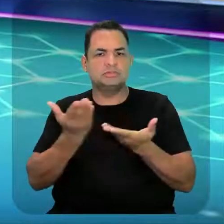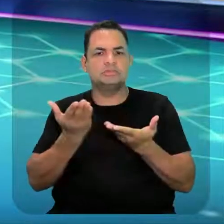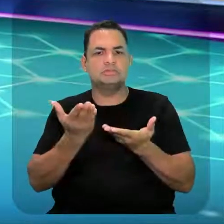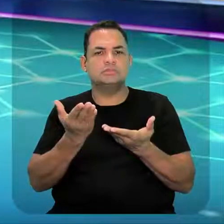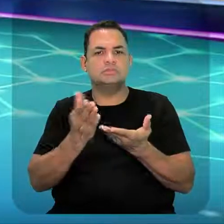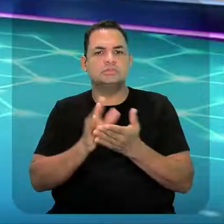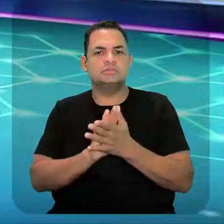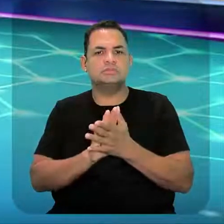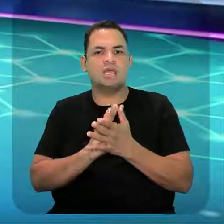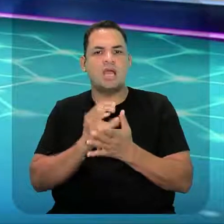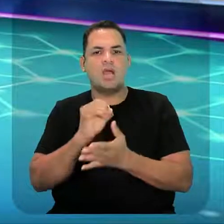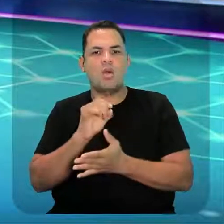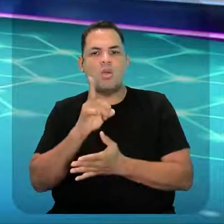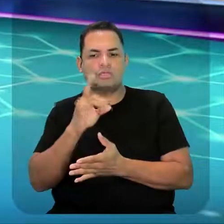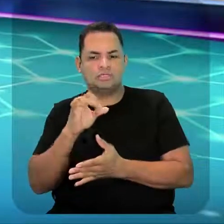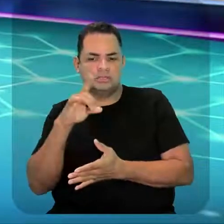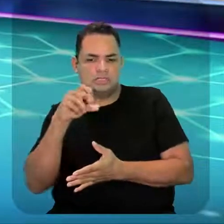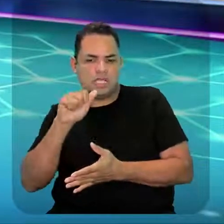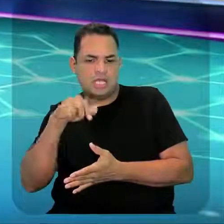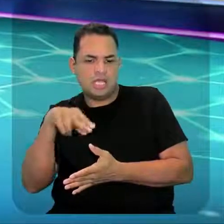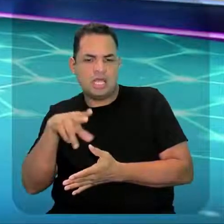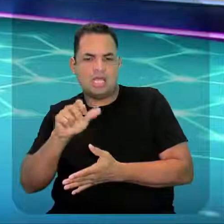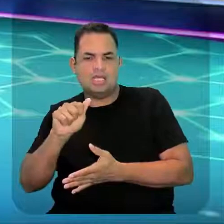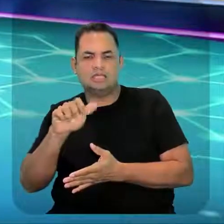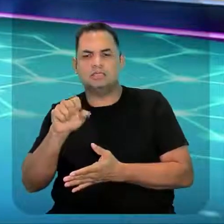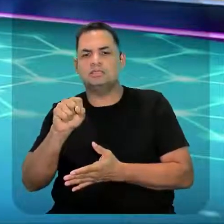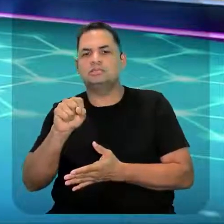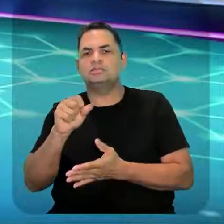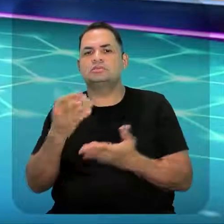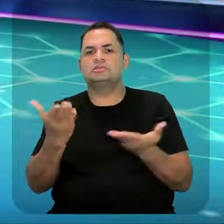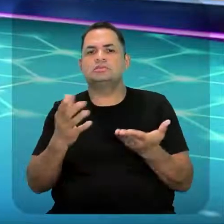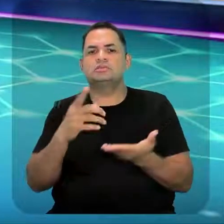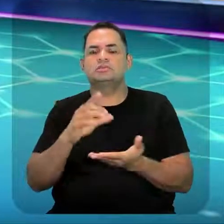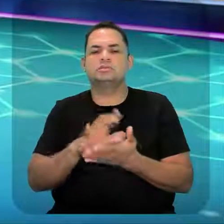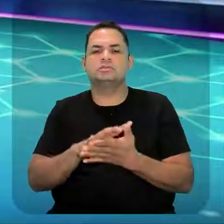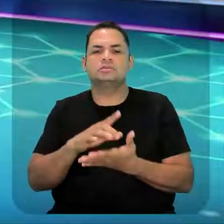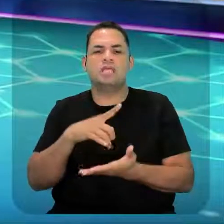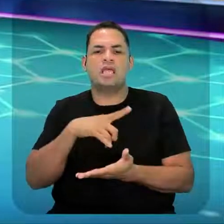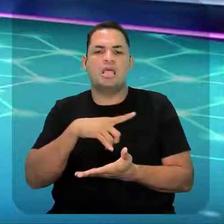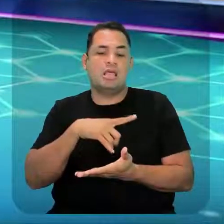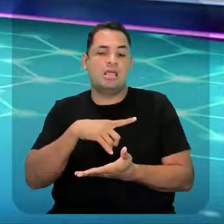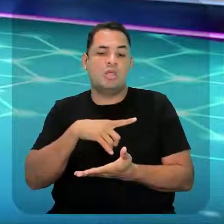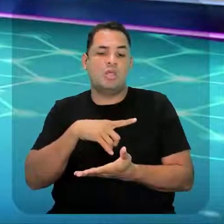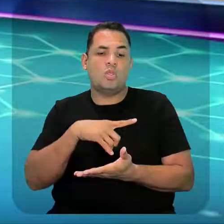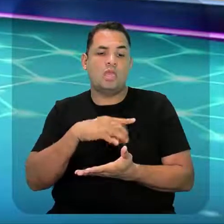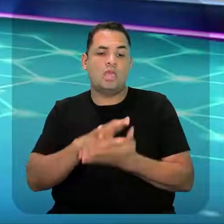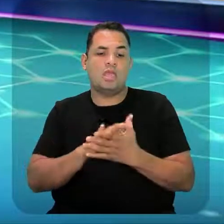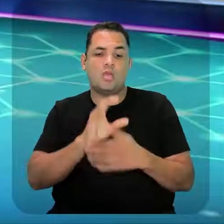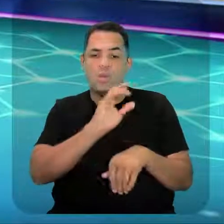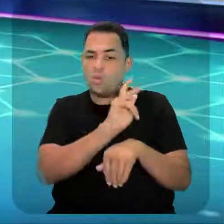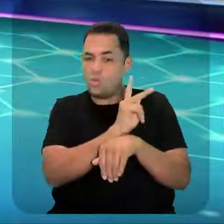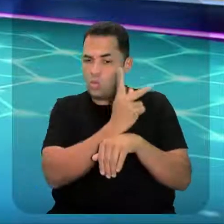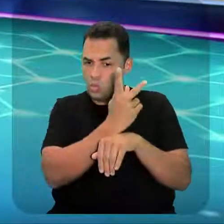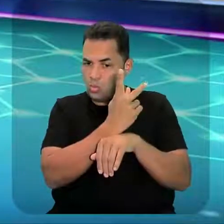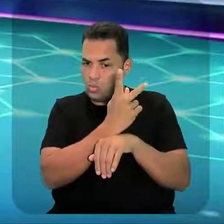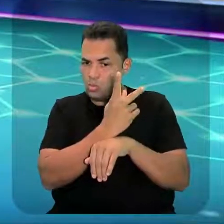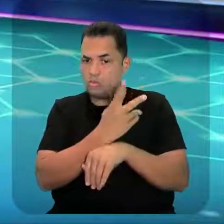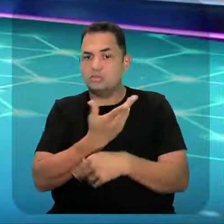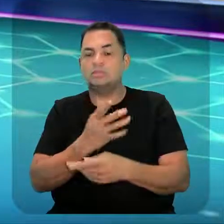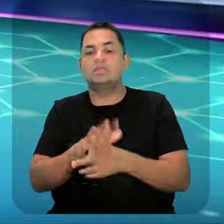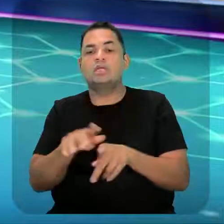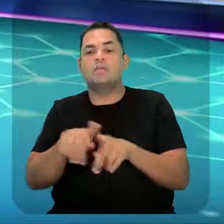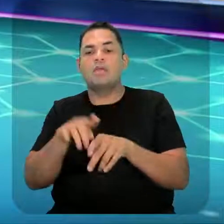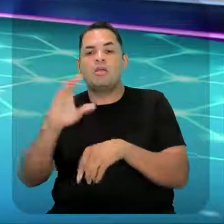funções oxigenadas. O que isso quer dizer? Que além delas terem o hidrogênio e o átomo